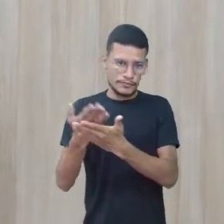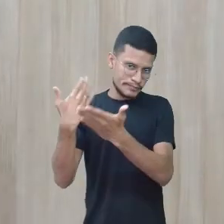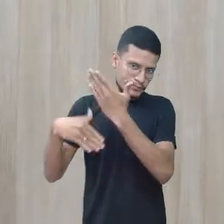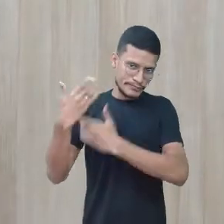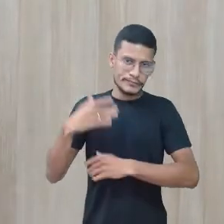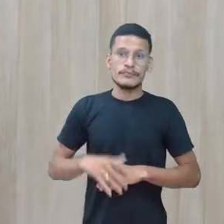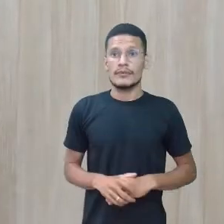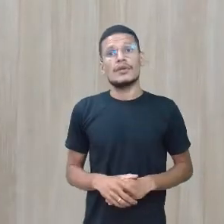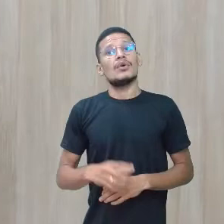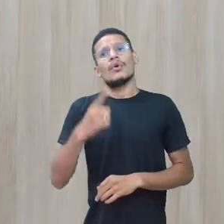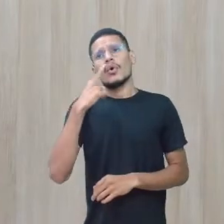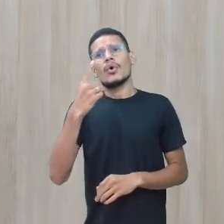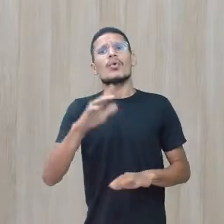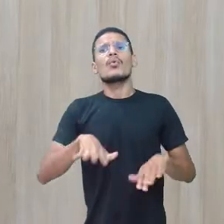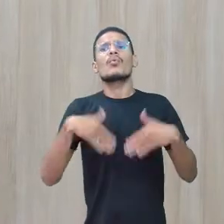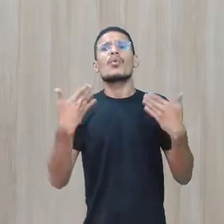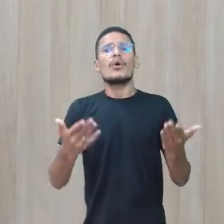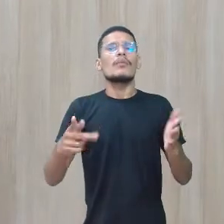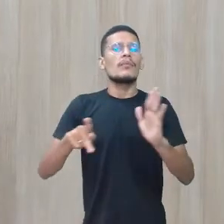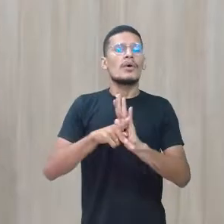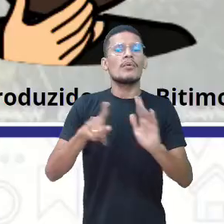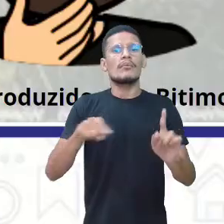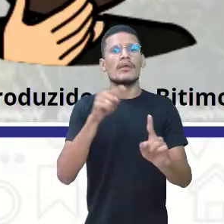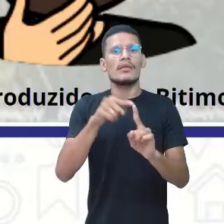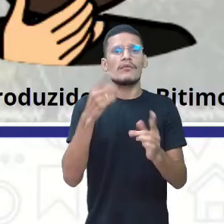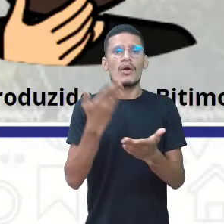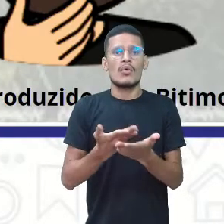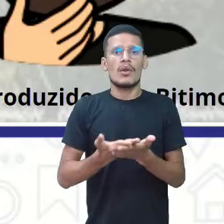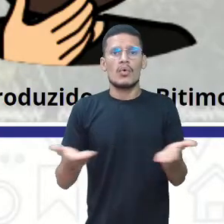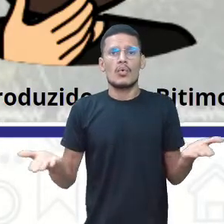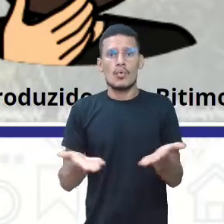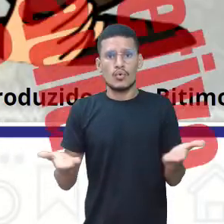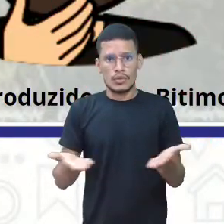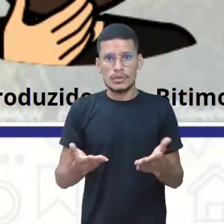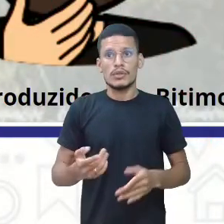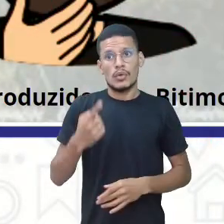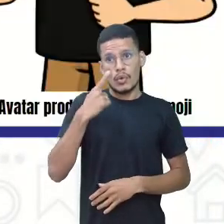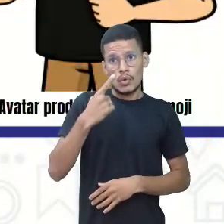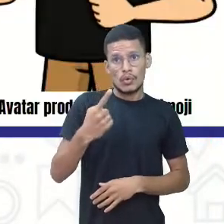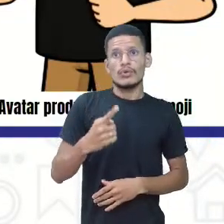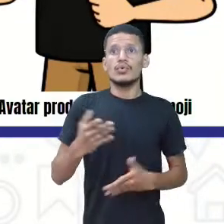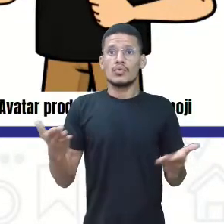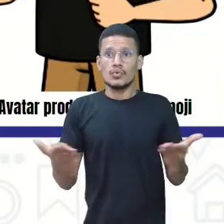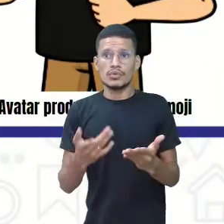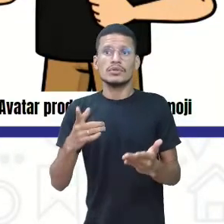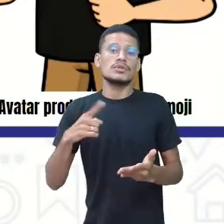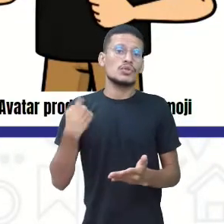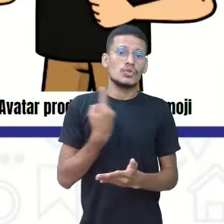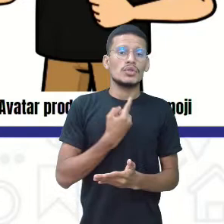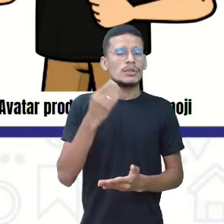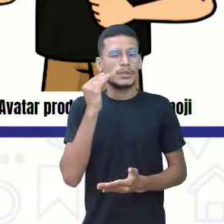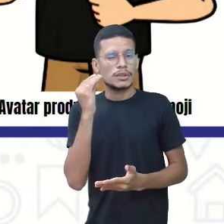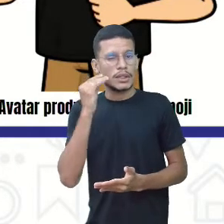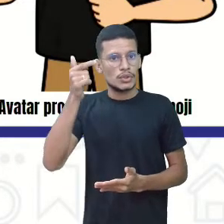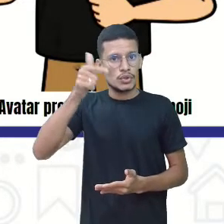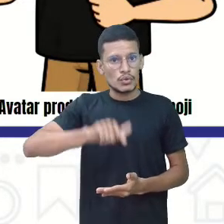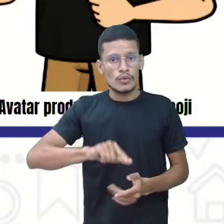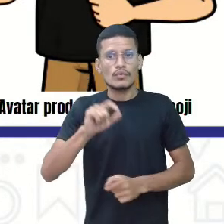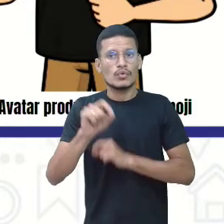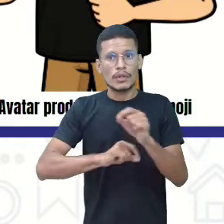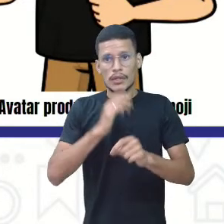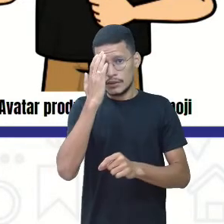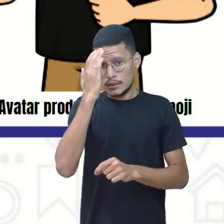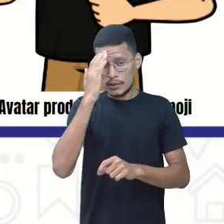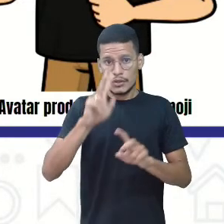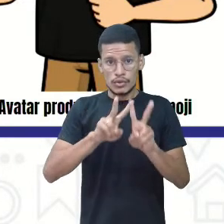Então, qual seria o objetivo da nossa aula de hoje? Hoje a gente vai tentar, mais uma vez,